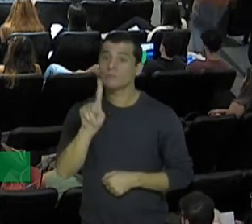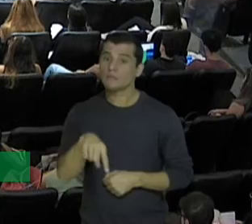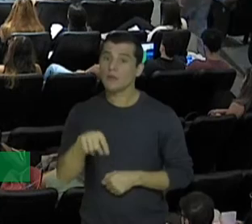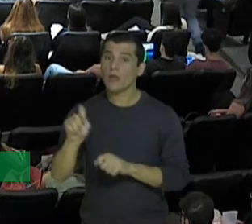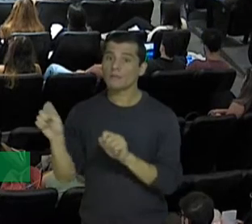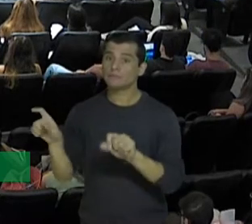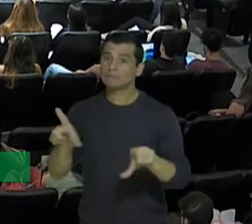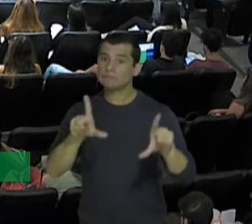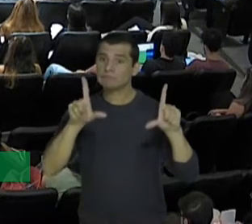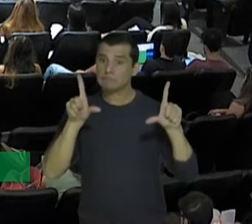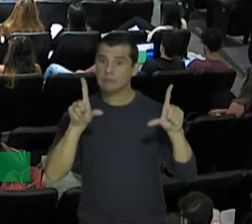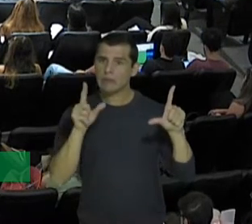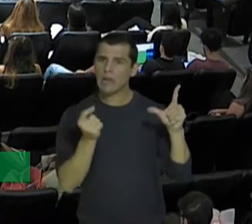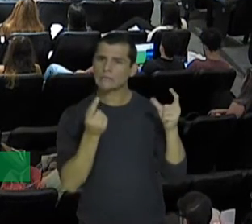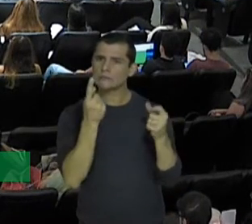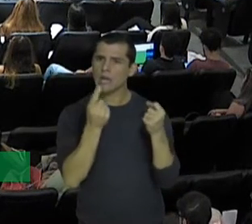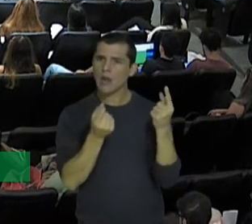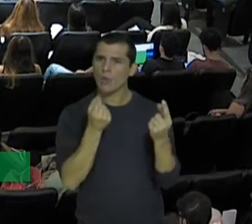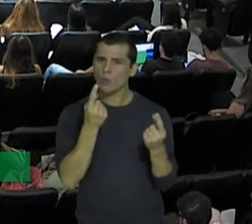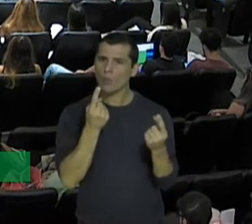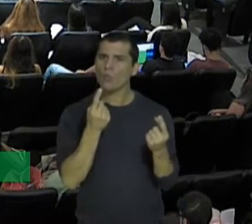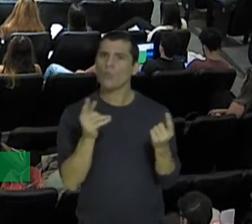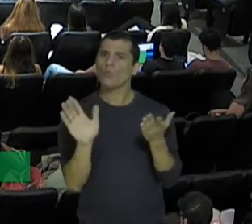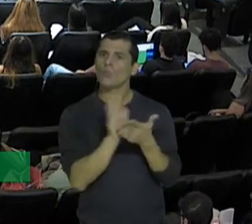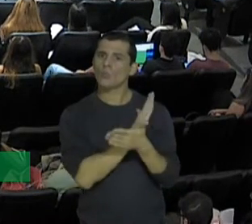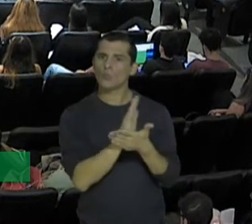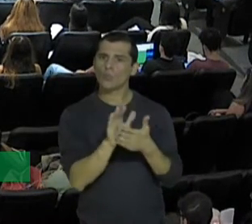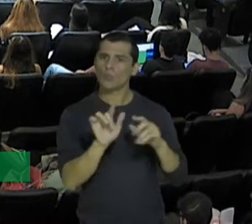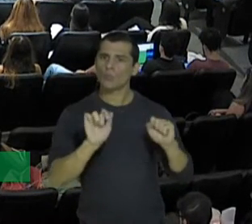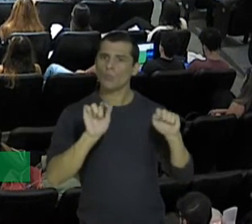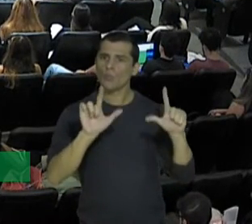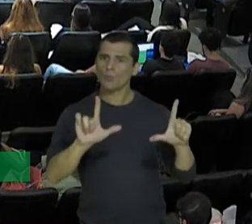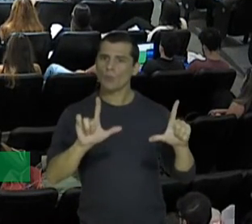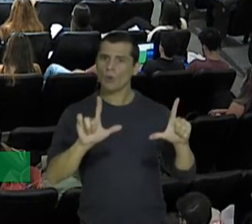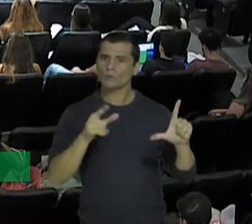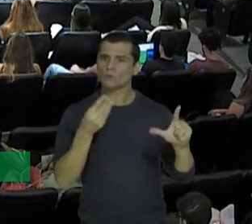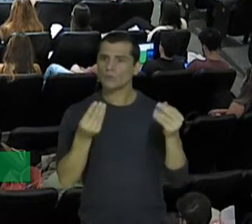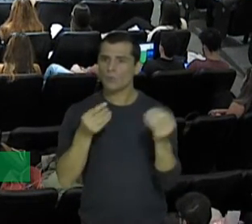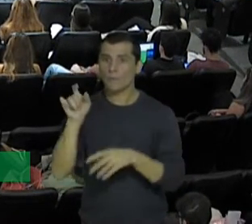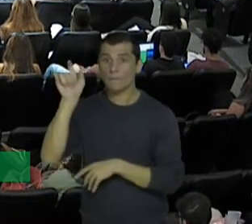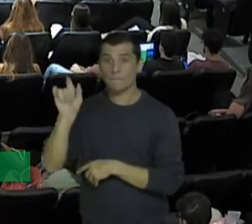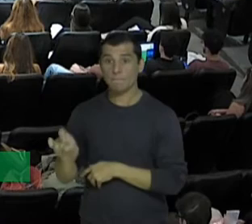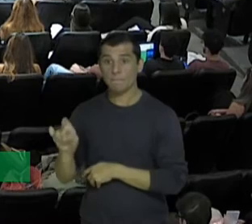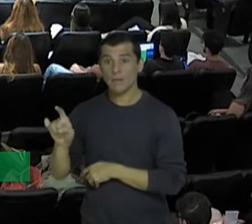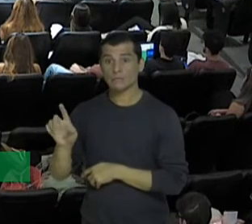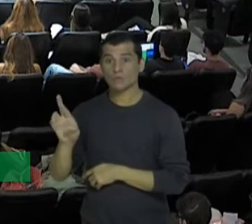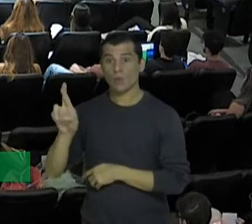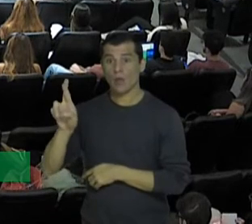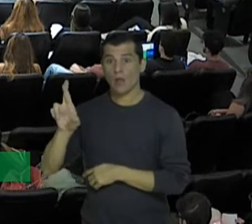eu comecei com os dados né Eu espero que a Raquel chegue a tempo porque eu